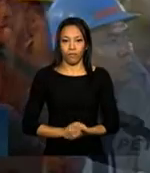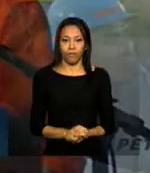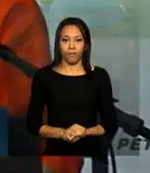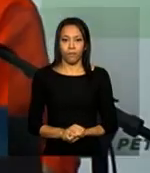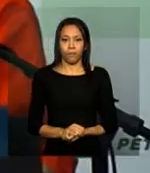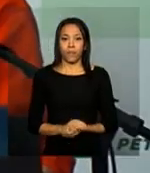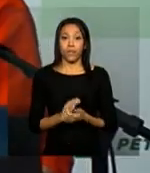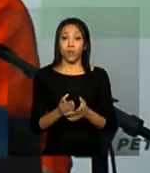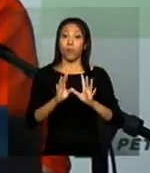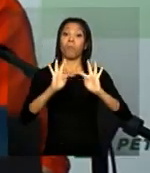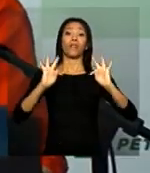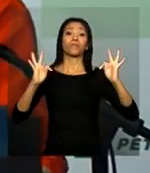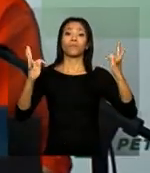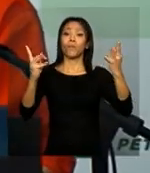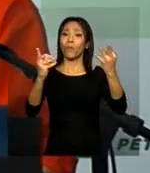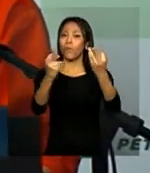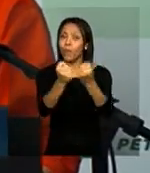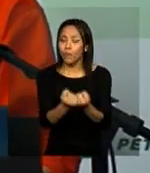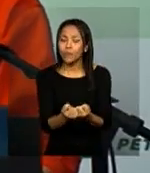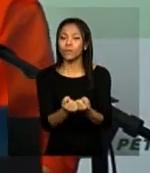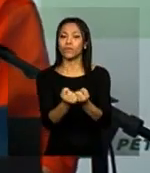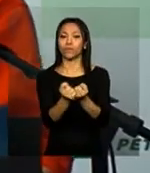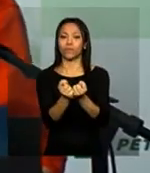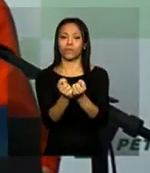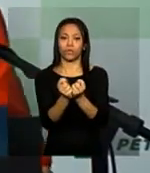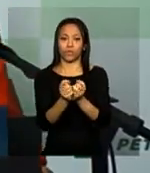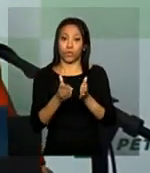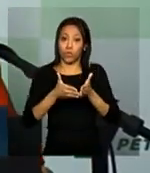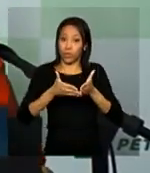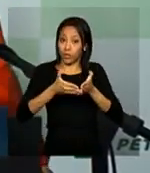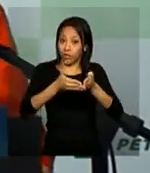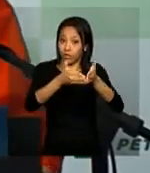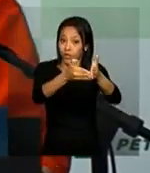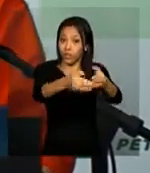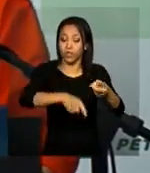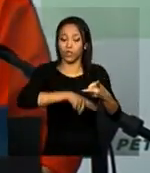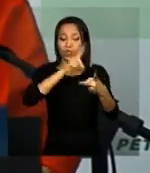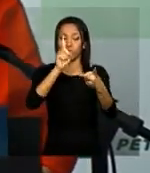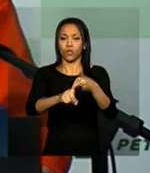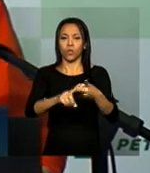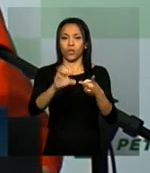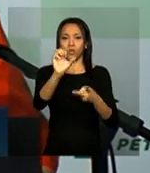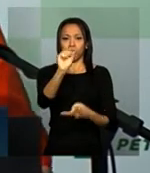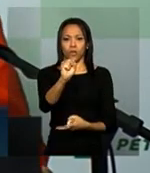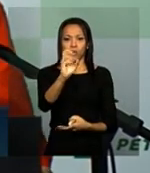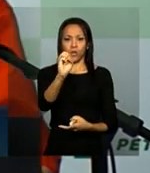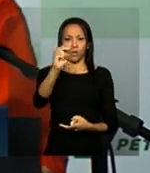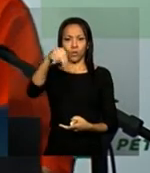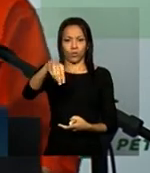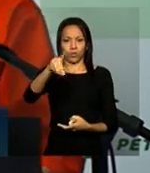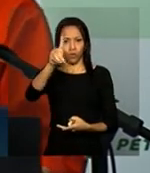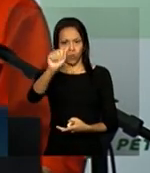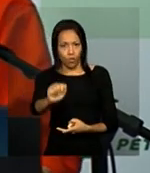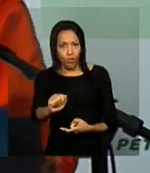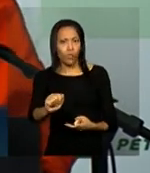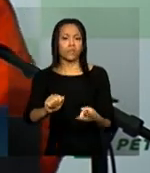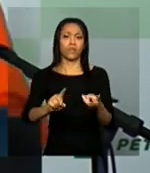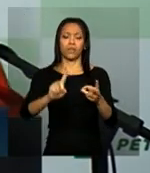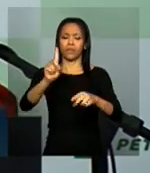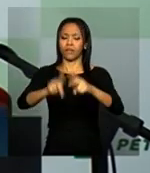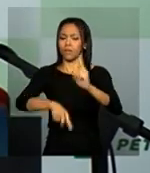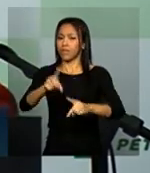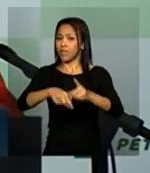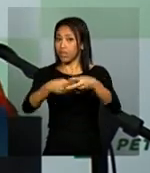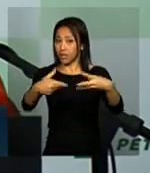Para todos os navios, para todas as sondas, para todos os equipamentos.